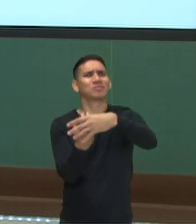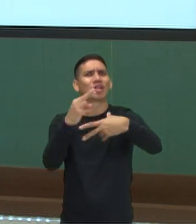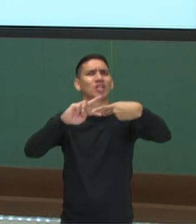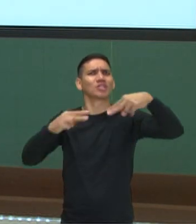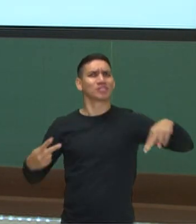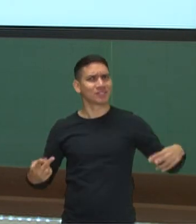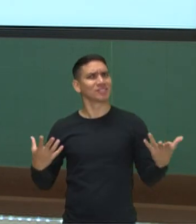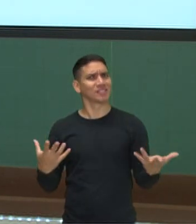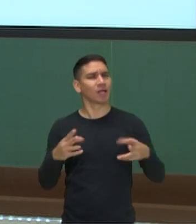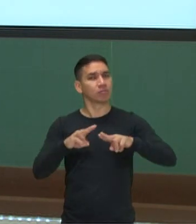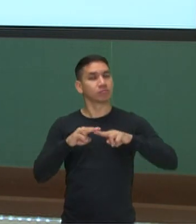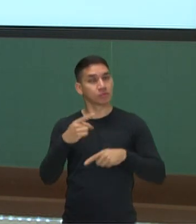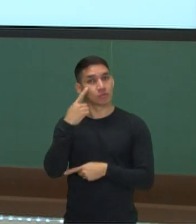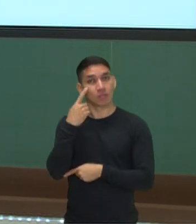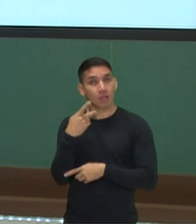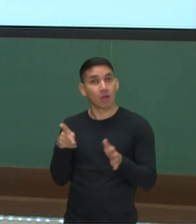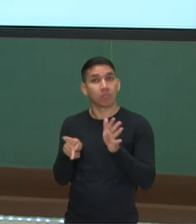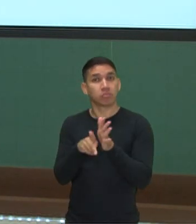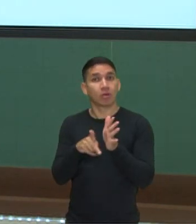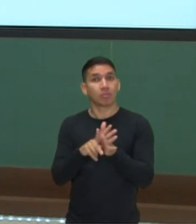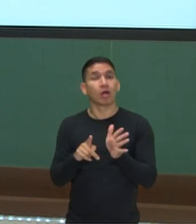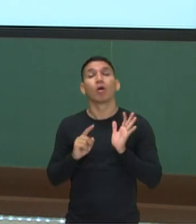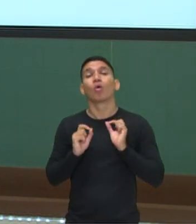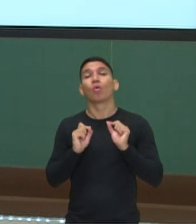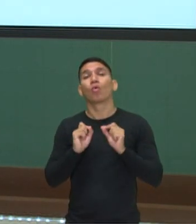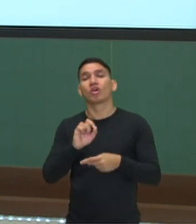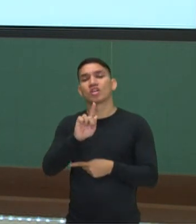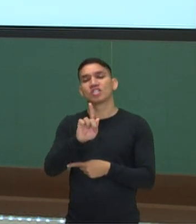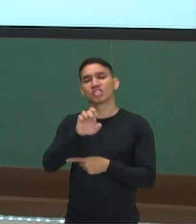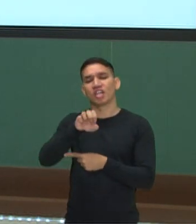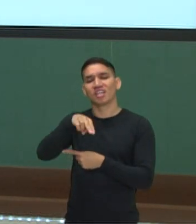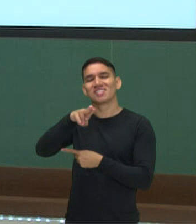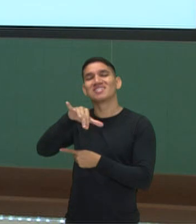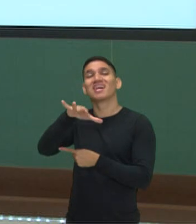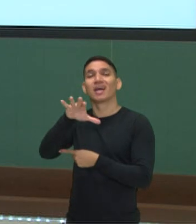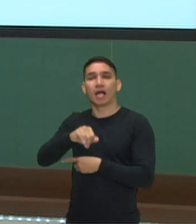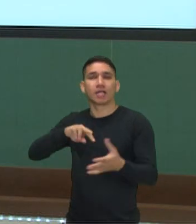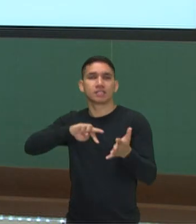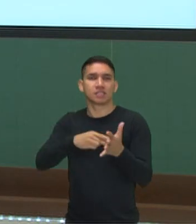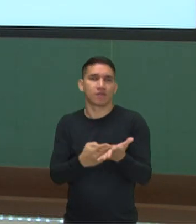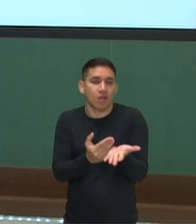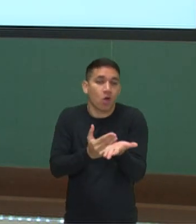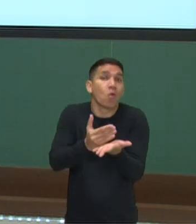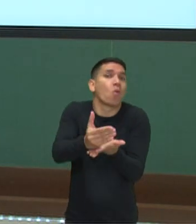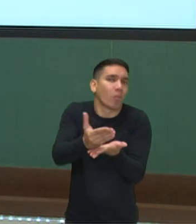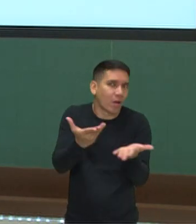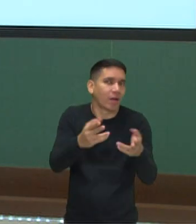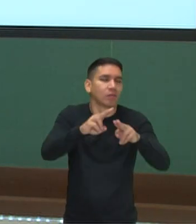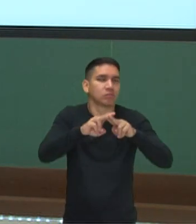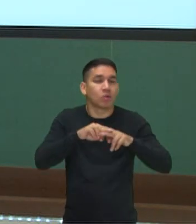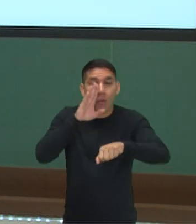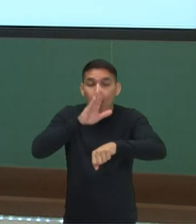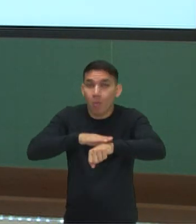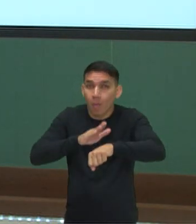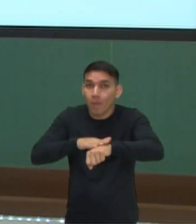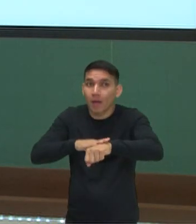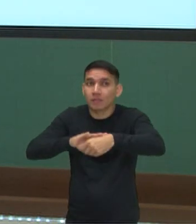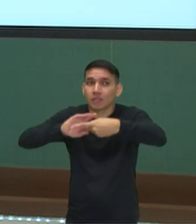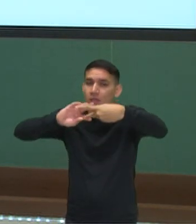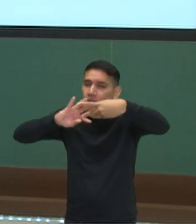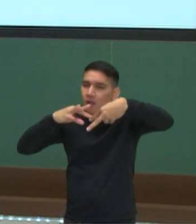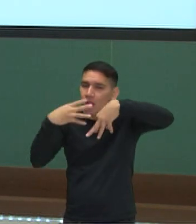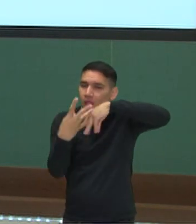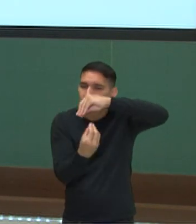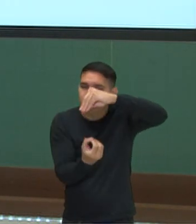Gênica vem da palavra genes. Então, quer dizer o quê? Que no momento em que forma lá